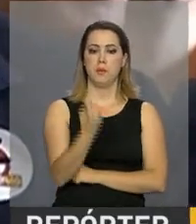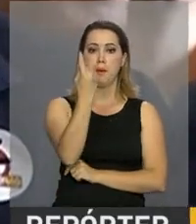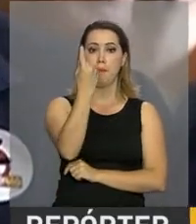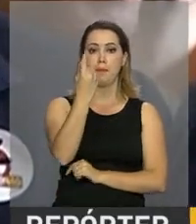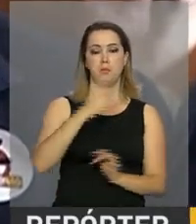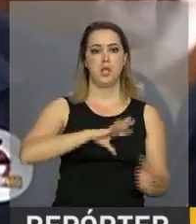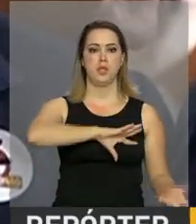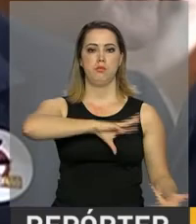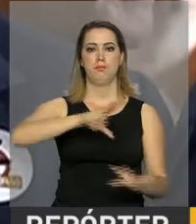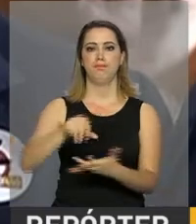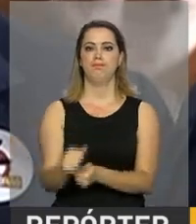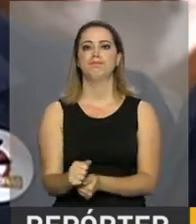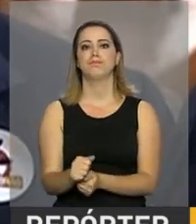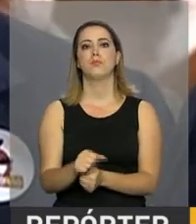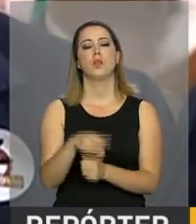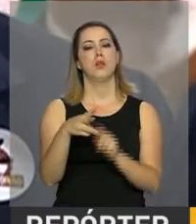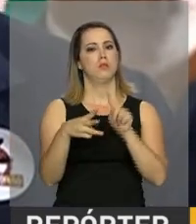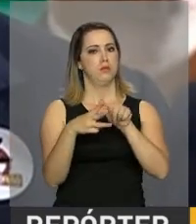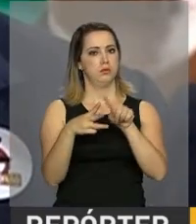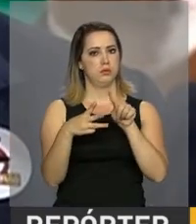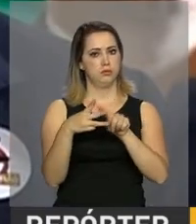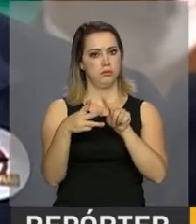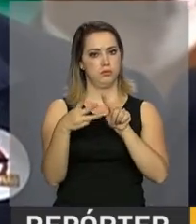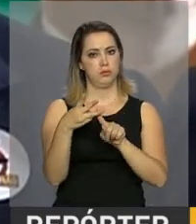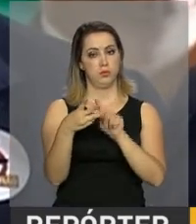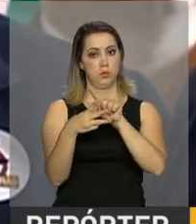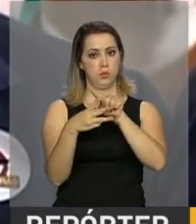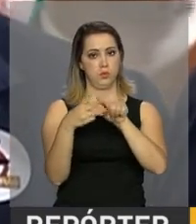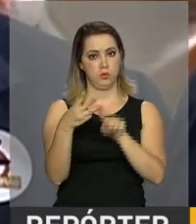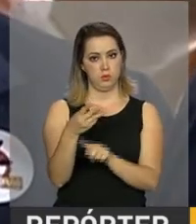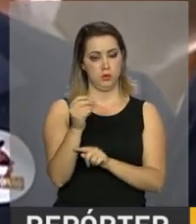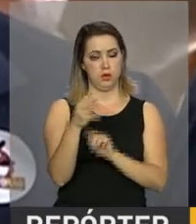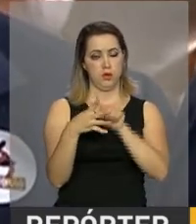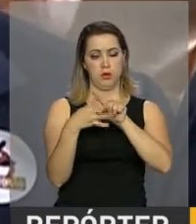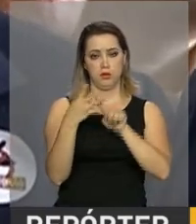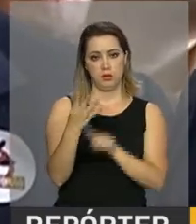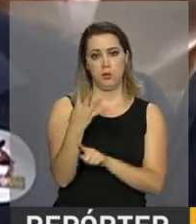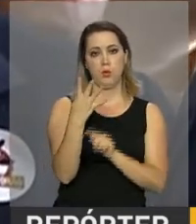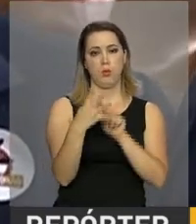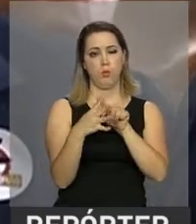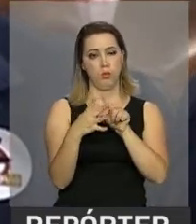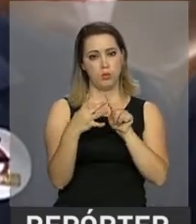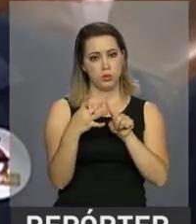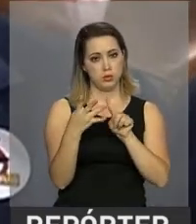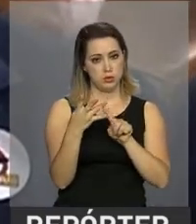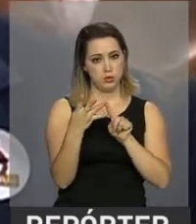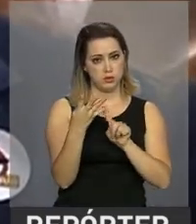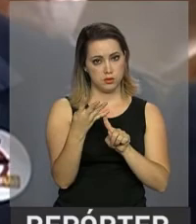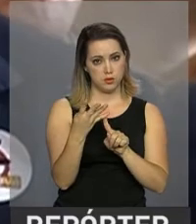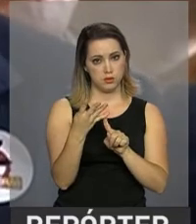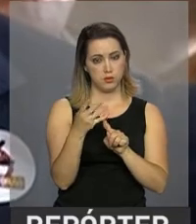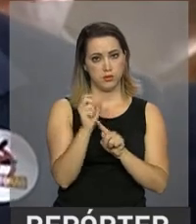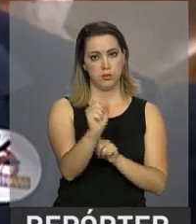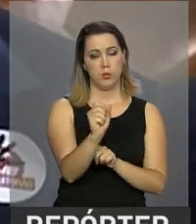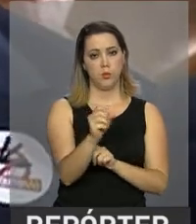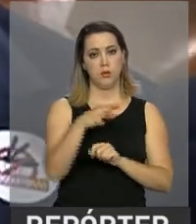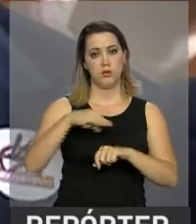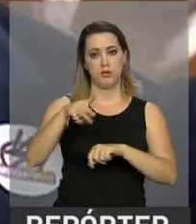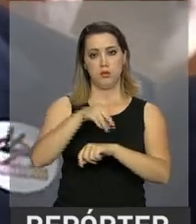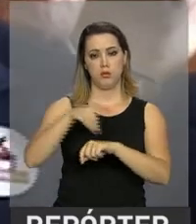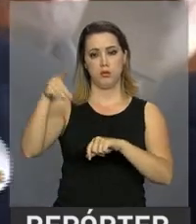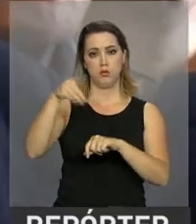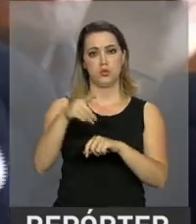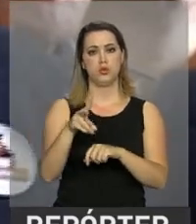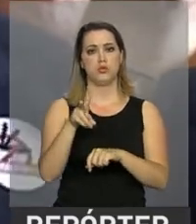do mundo, é tetravalente contra os quatro tipos, 1, 2, 3 e 4 de dengue,